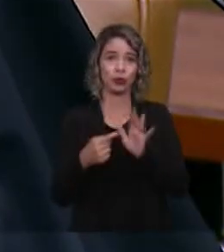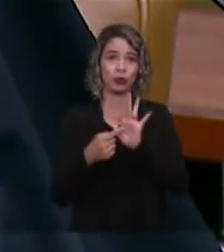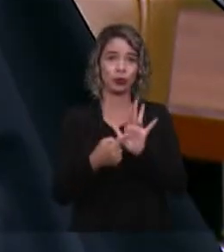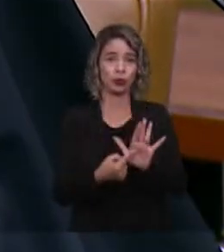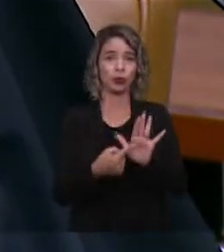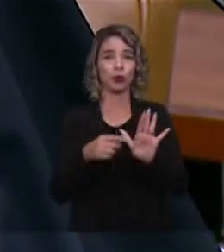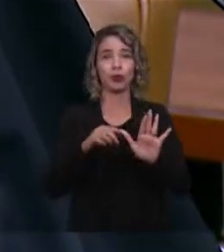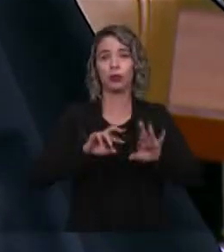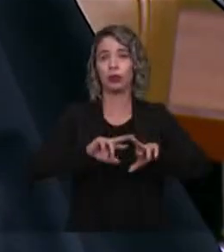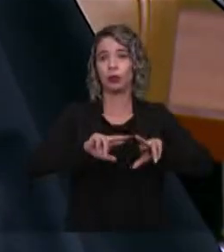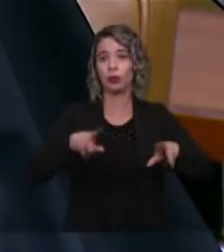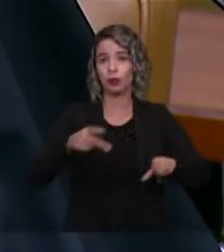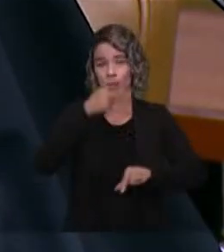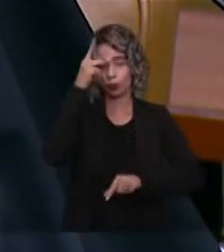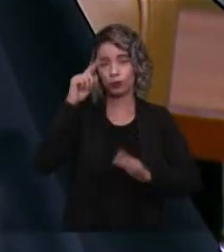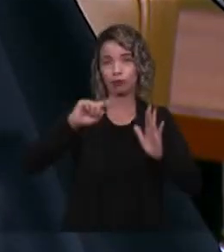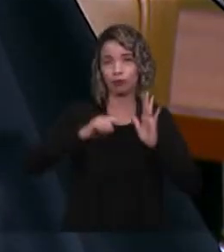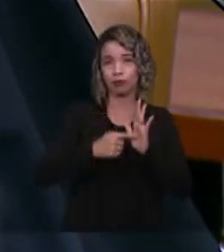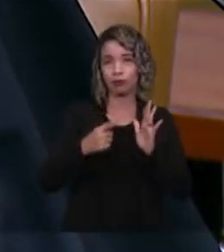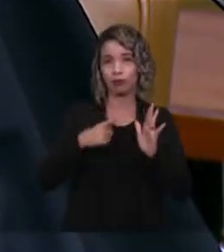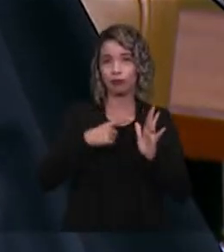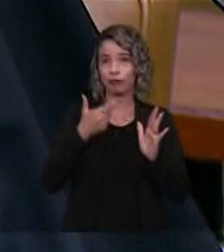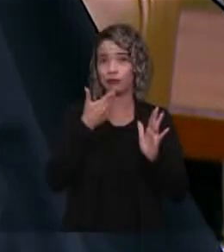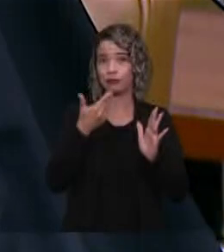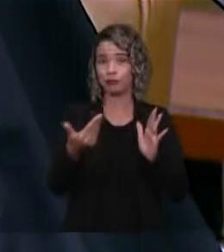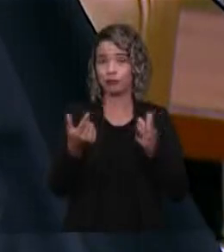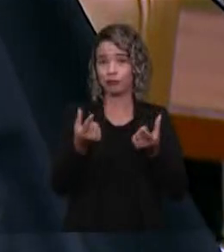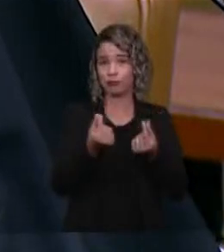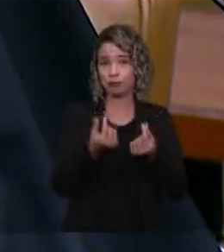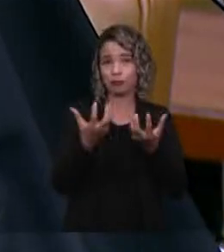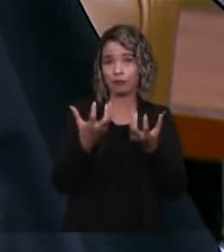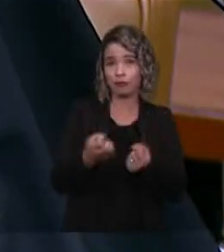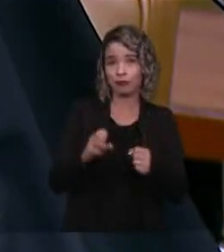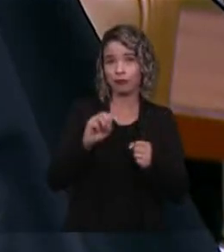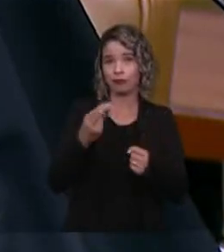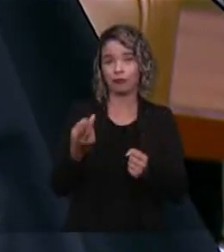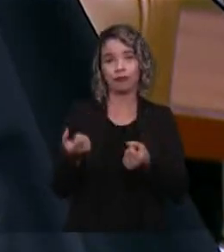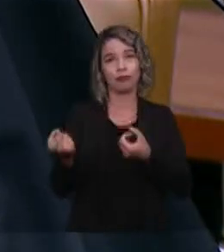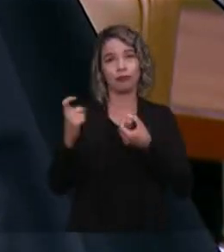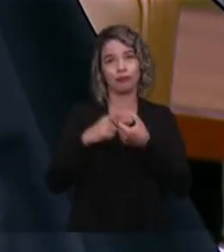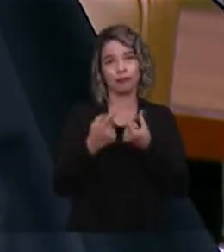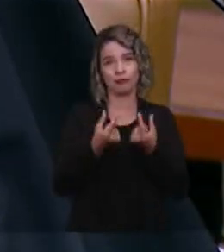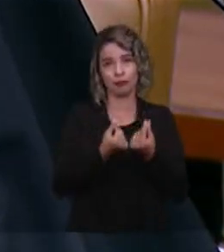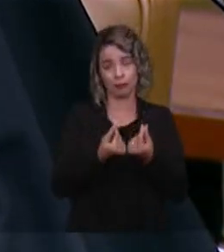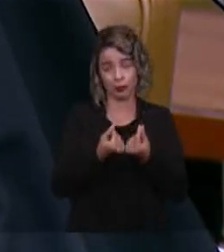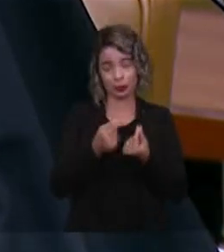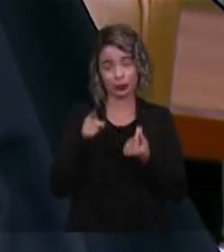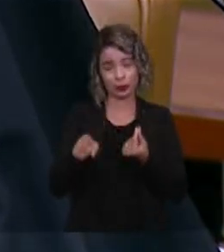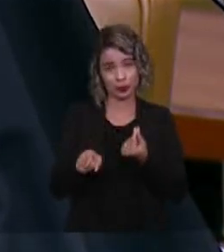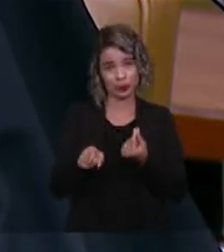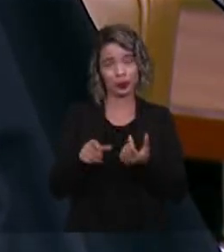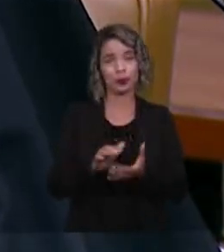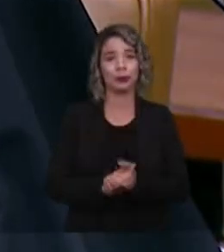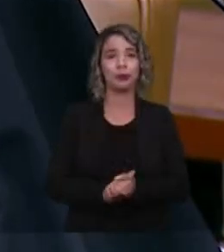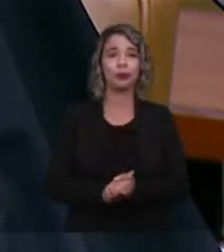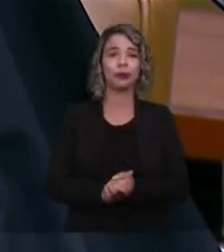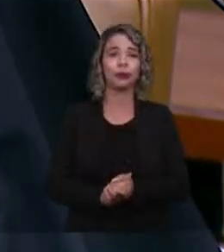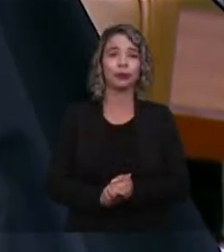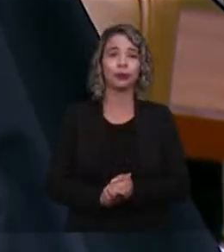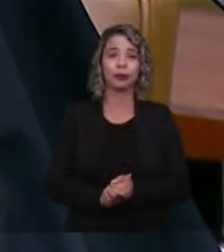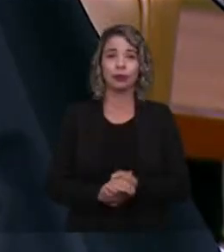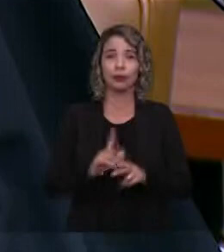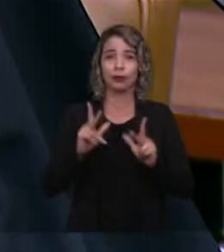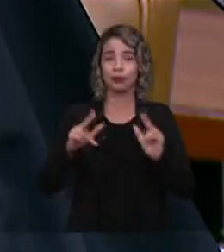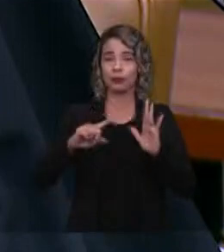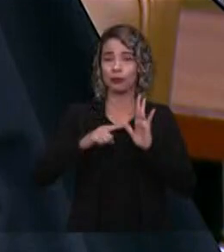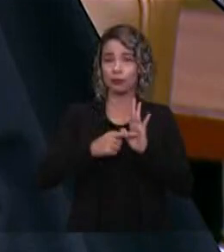ciência ou a quiescência dos denunciados em relação à solicitação, aceitação ou recebimento da vantagem devida. Pois bem, de acordo com a